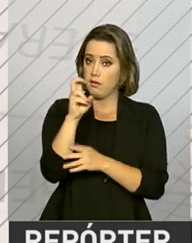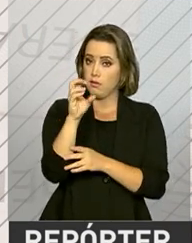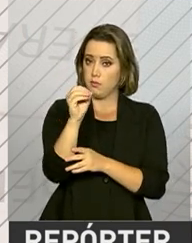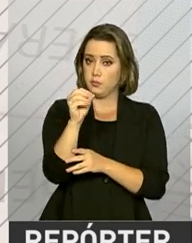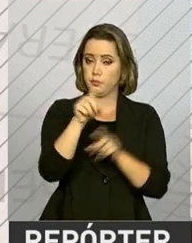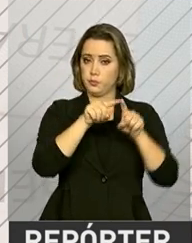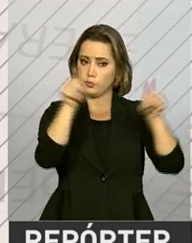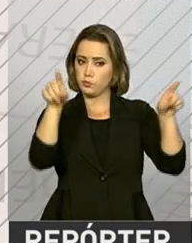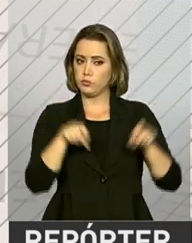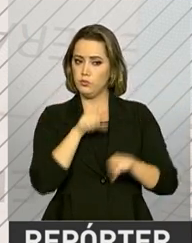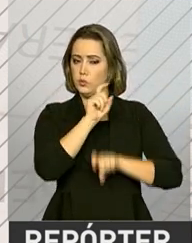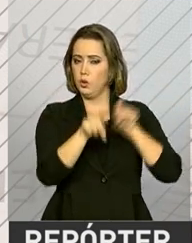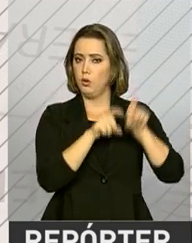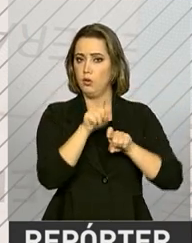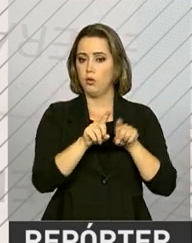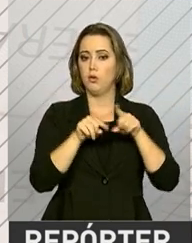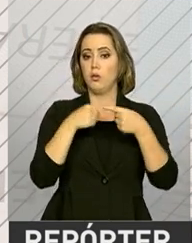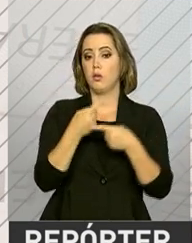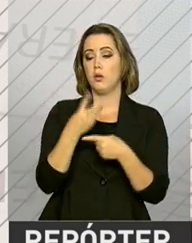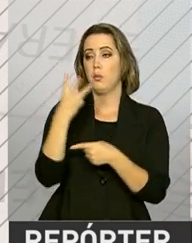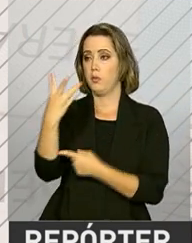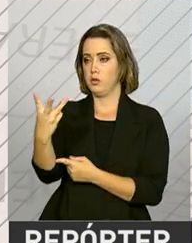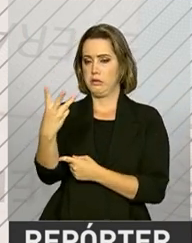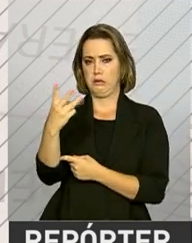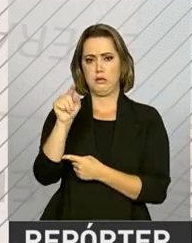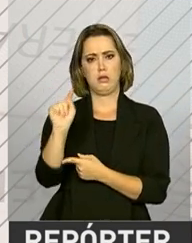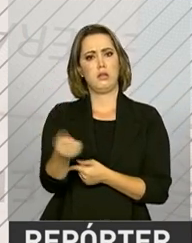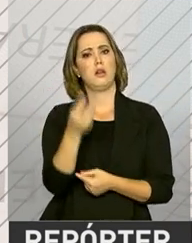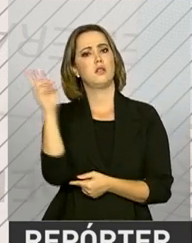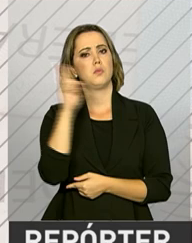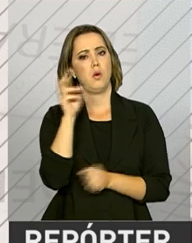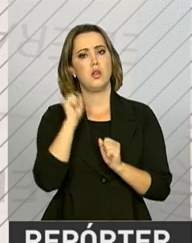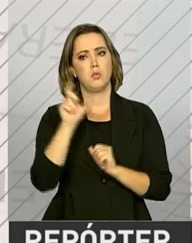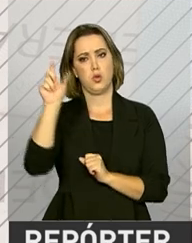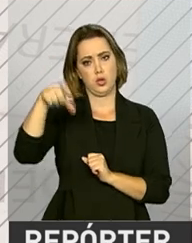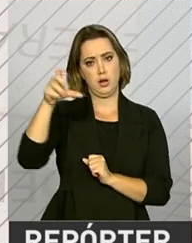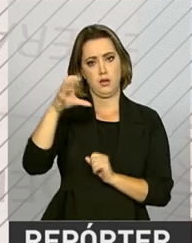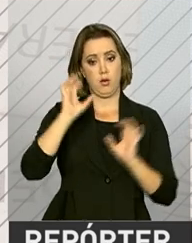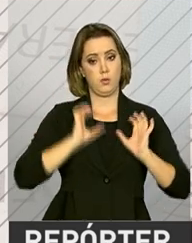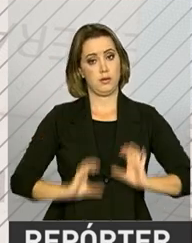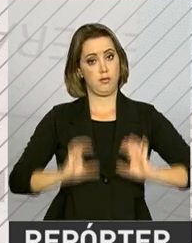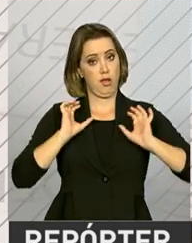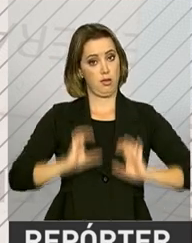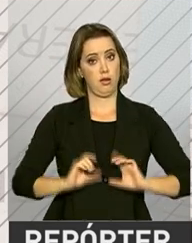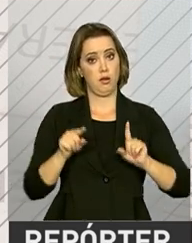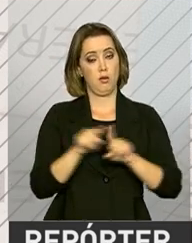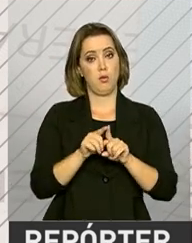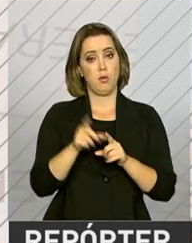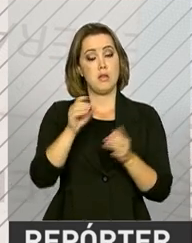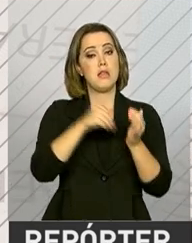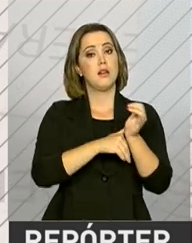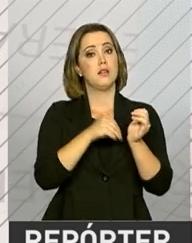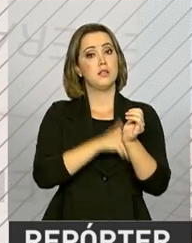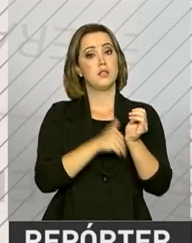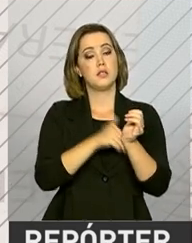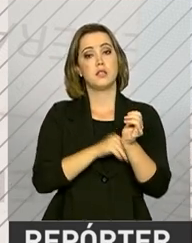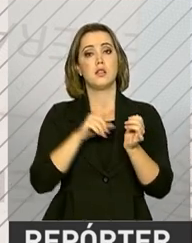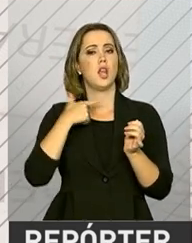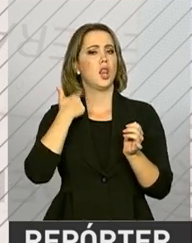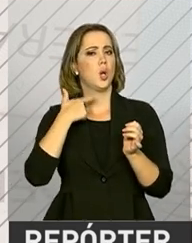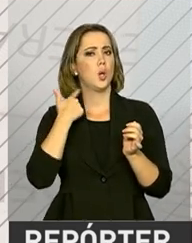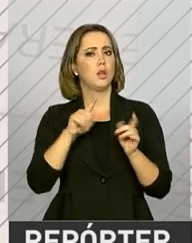valores de até 3 mil reais o saque pode ser feito com o cartão do cidadão ea senha no autoatendimento em